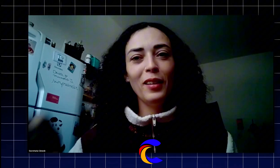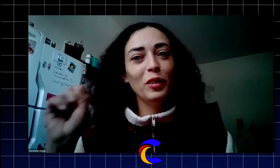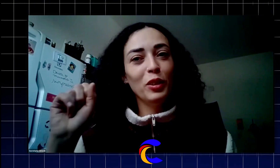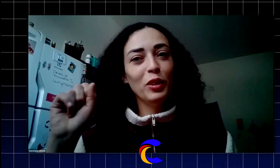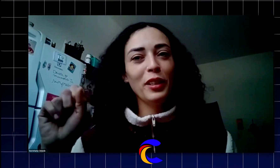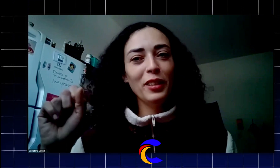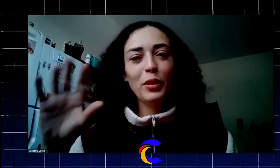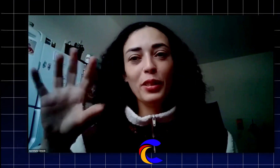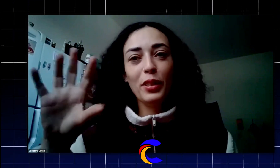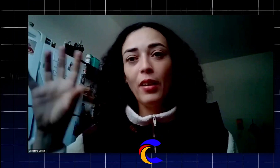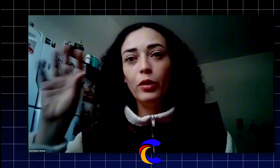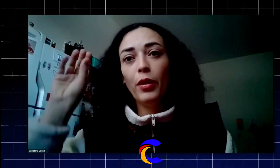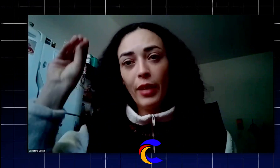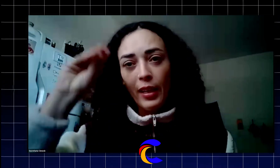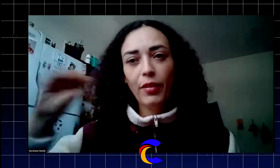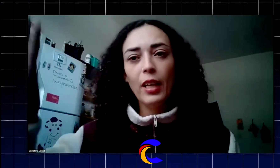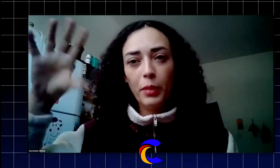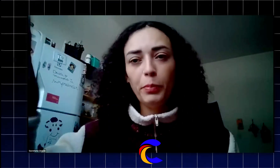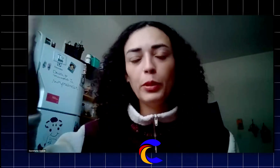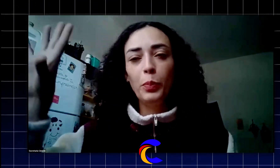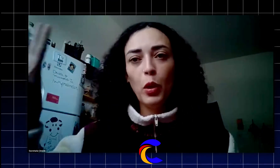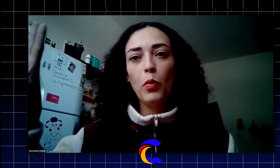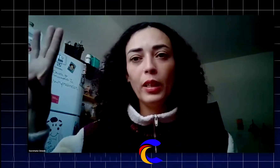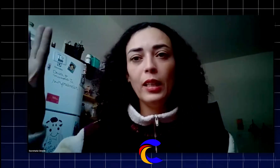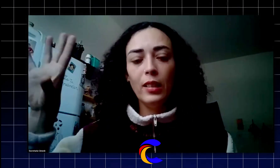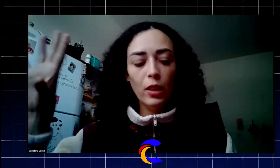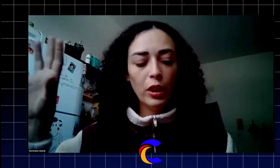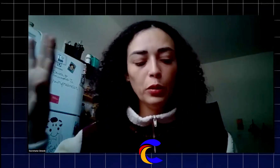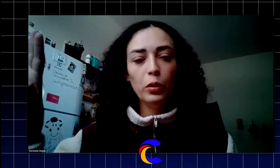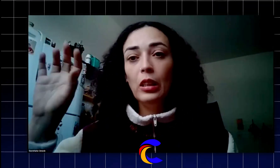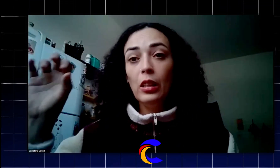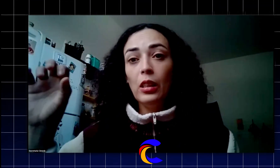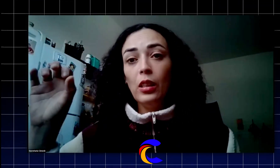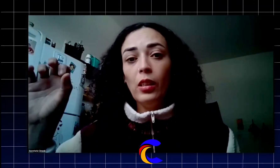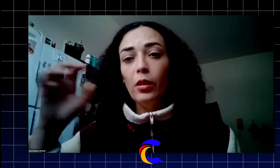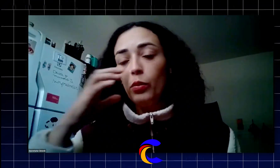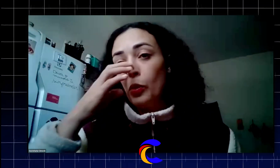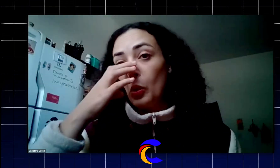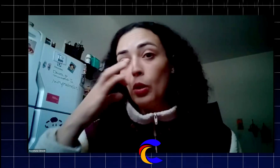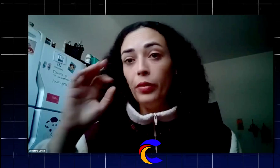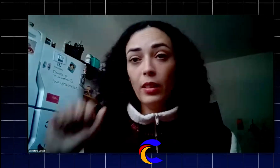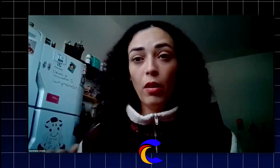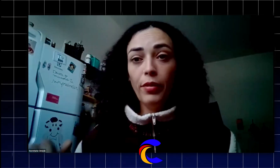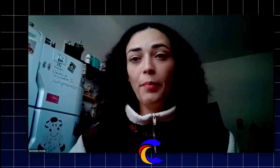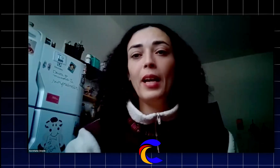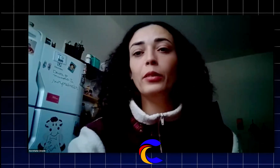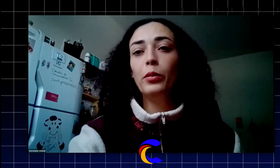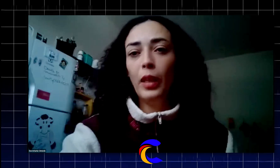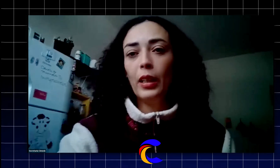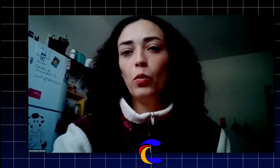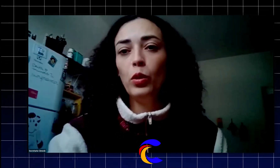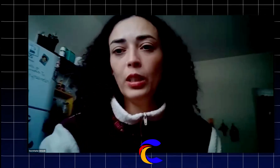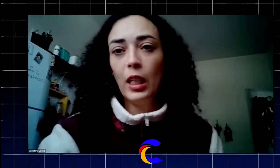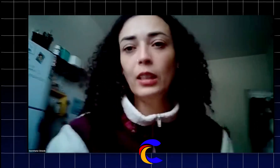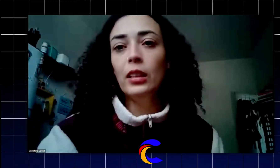Depois tiro as informações. Acho que vai ficar gravado depois do pessoal ir assistindo. Eu vou fazer o